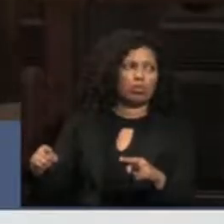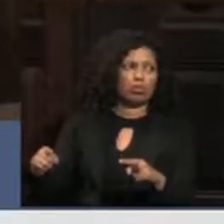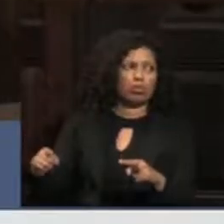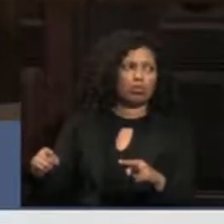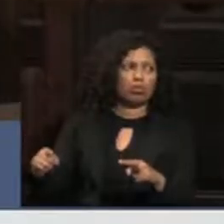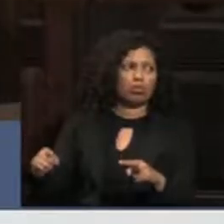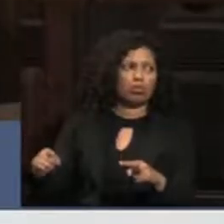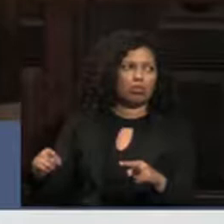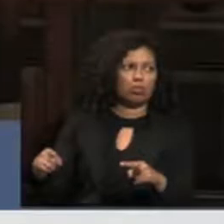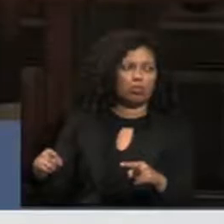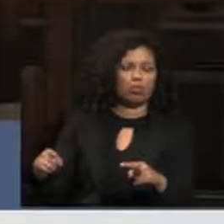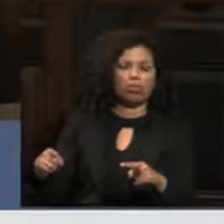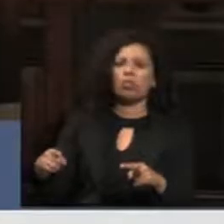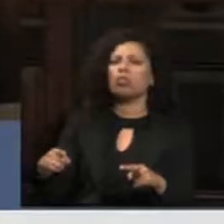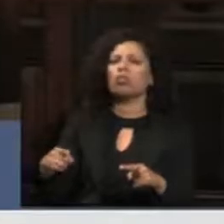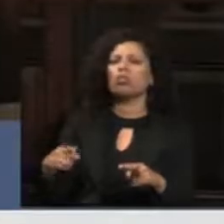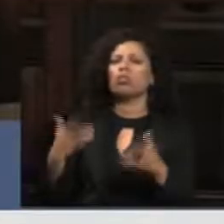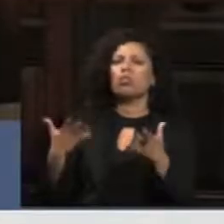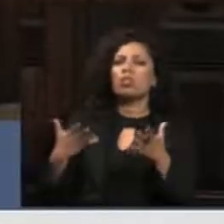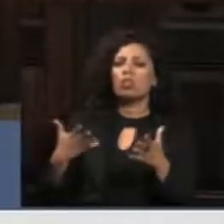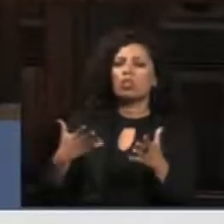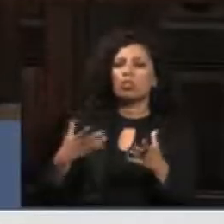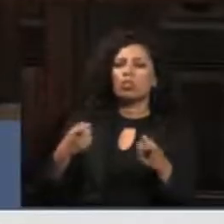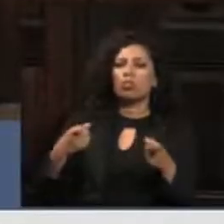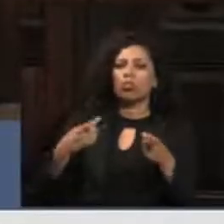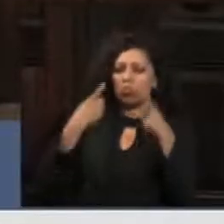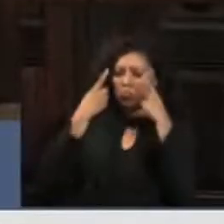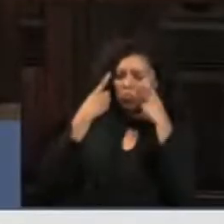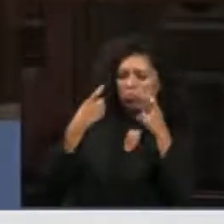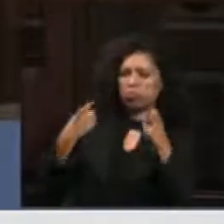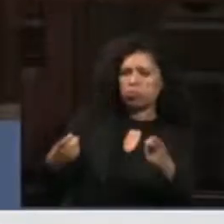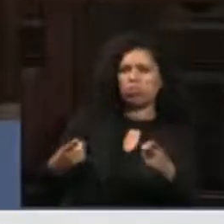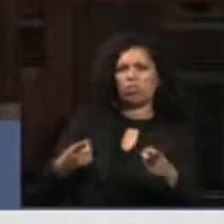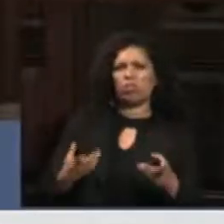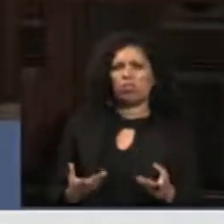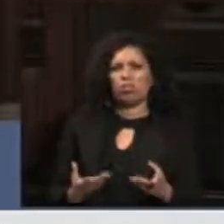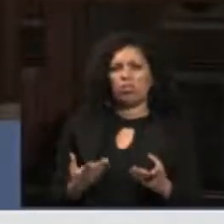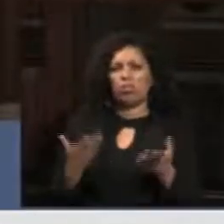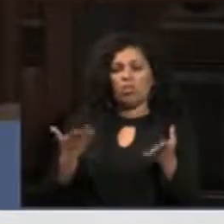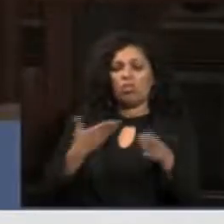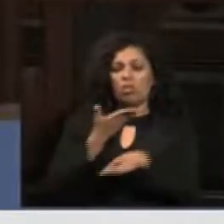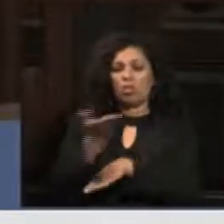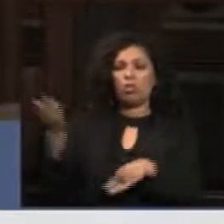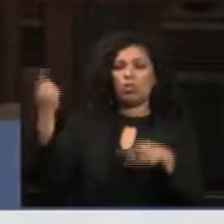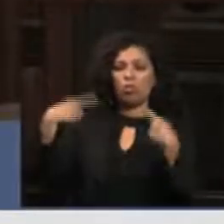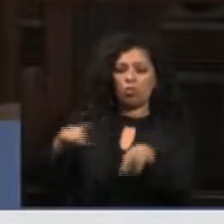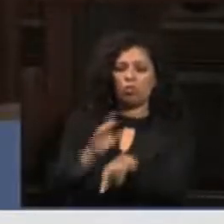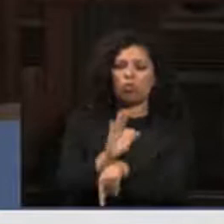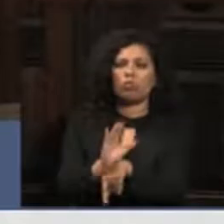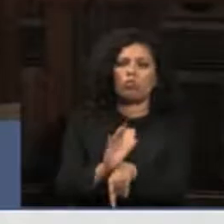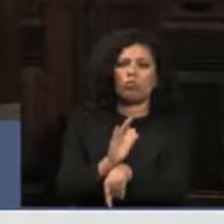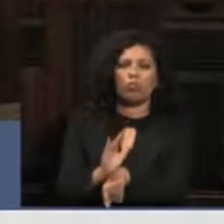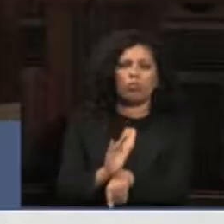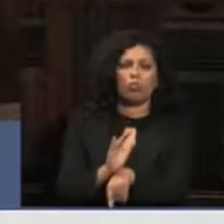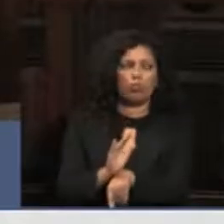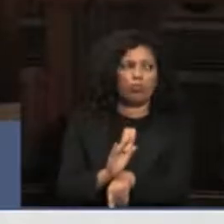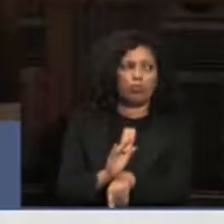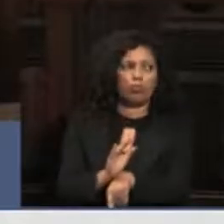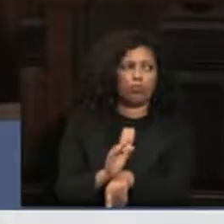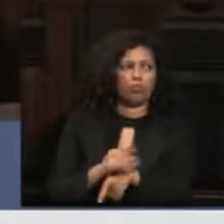eliminar, através da força, através do uso das instituições do Estado, os seus adversários.